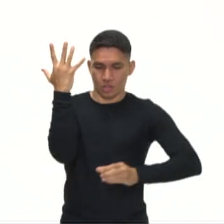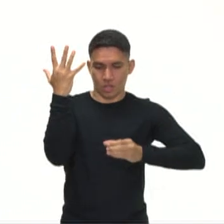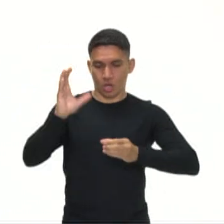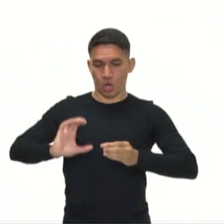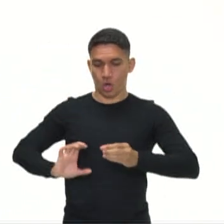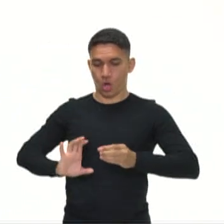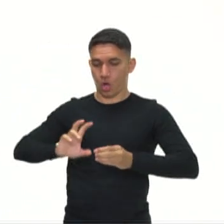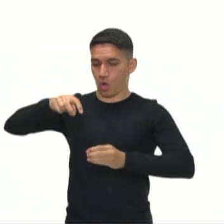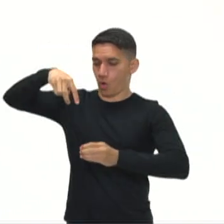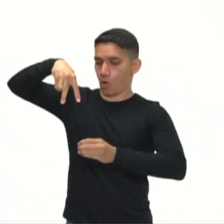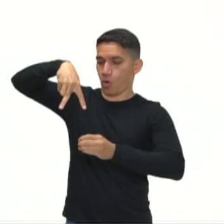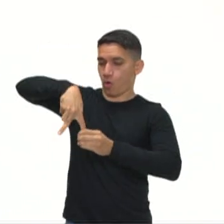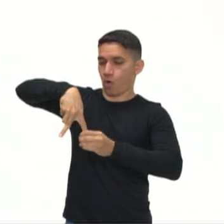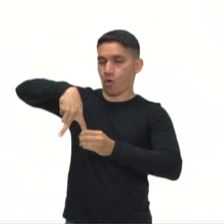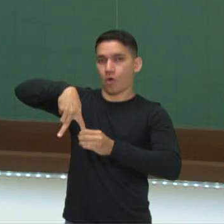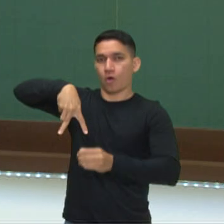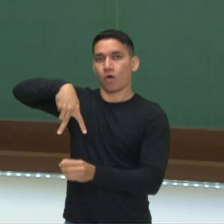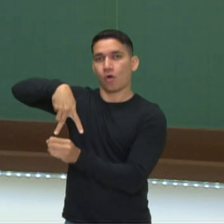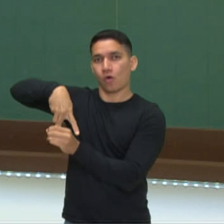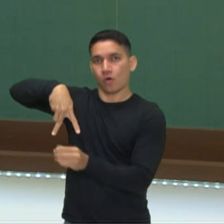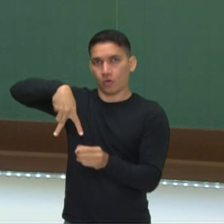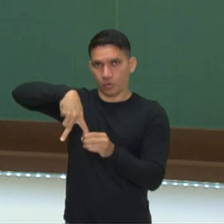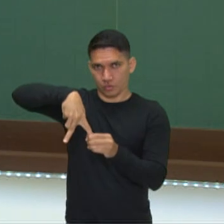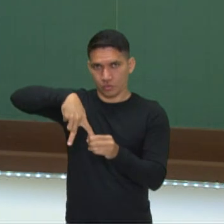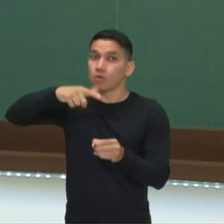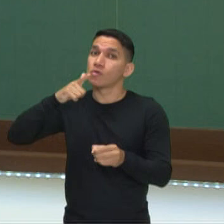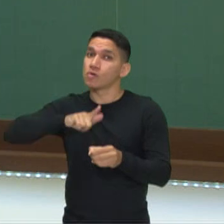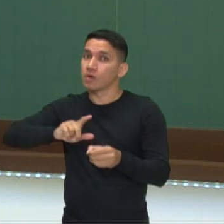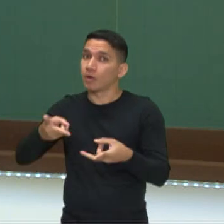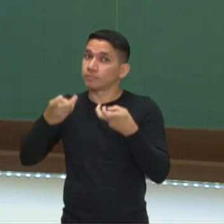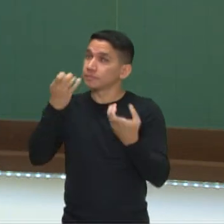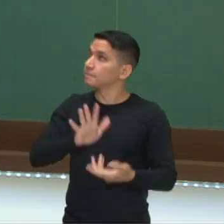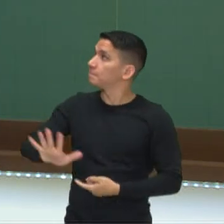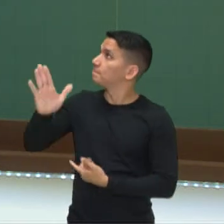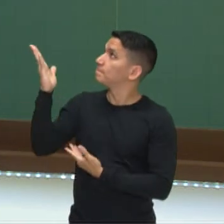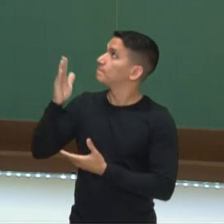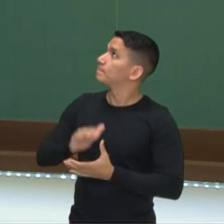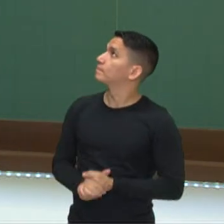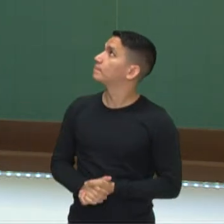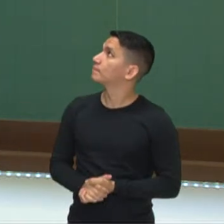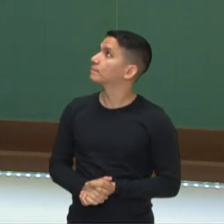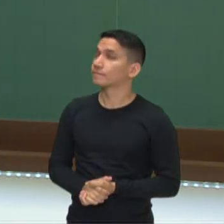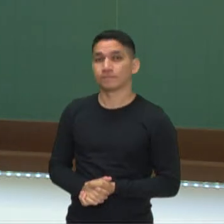vai colocar metade em cada copo, como está ali na imagem.